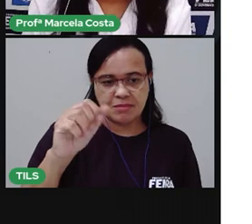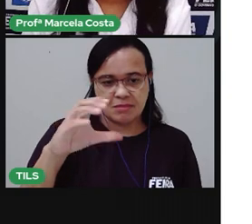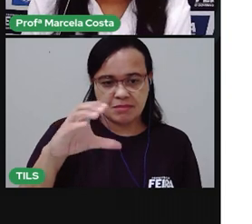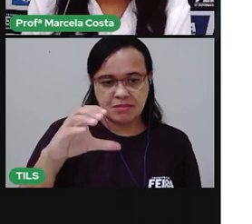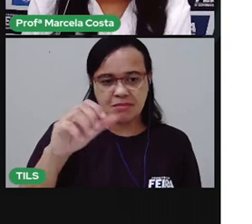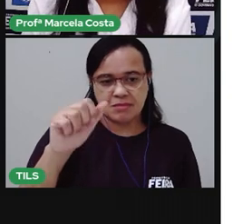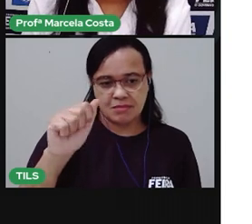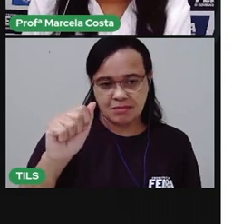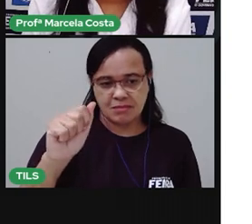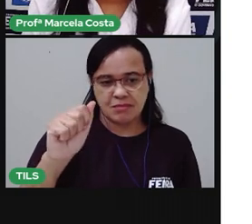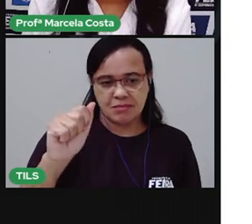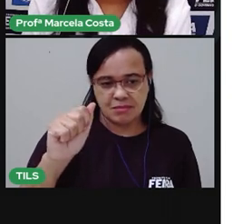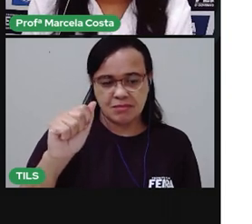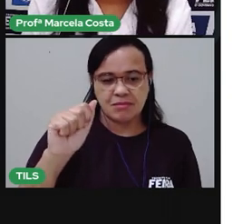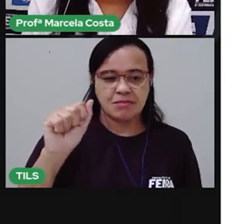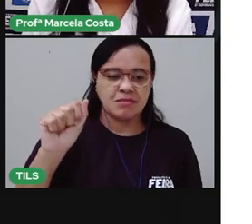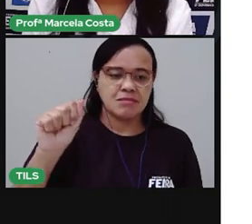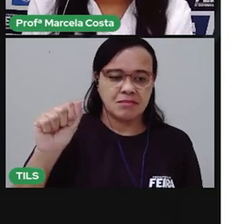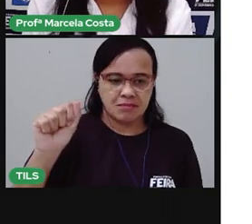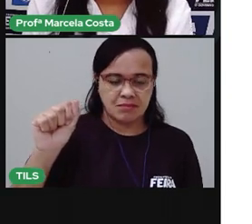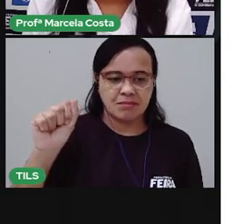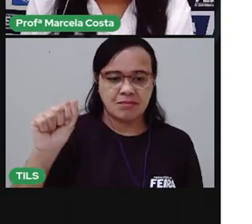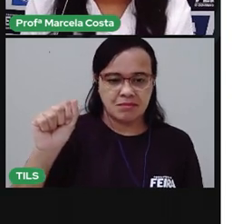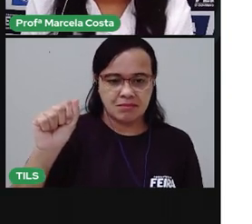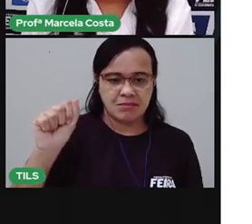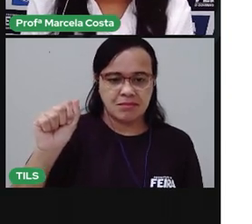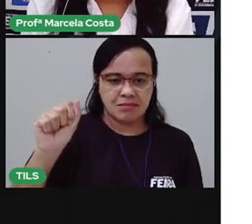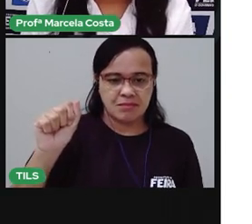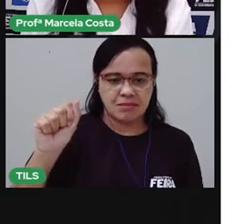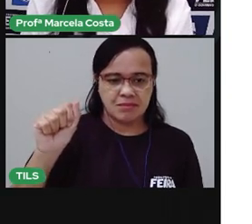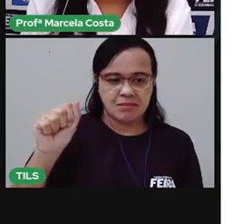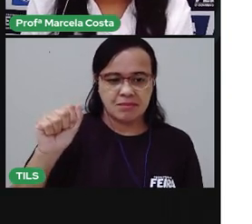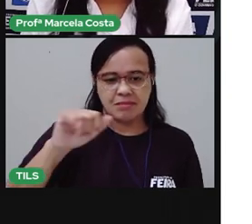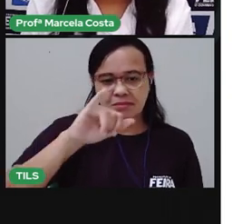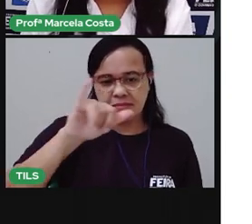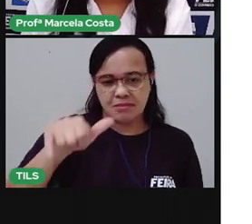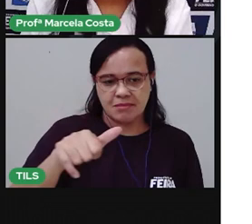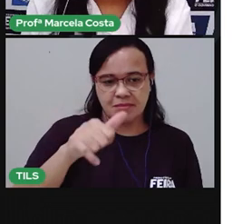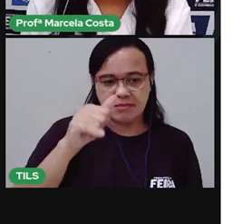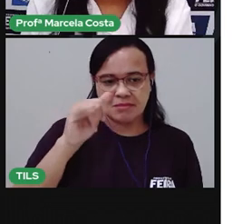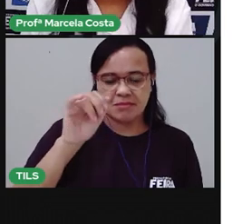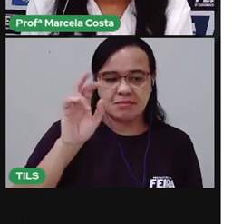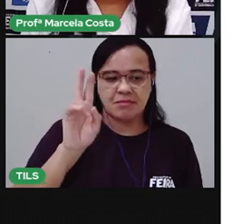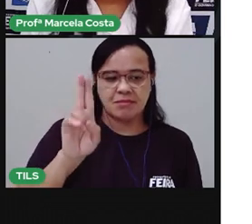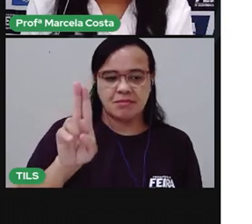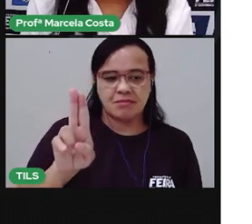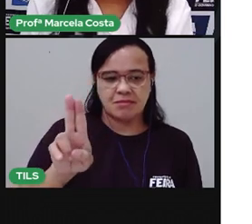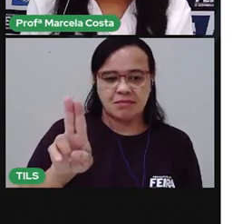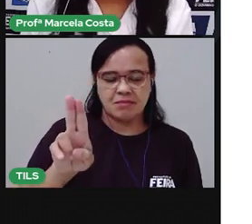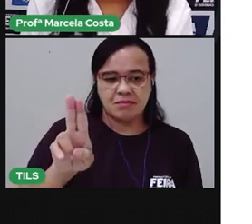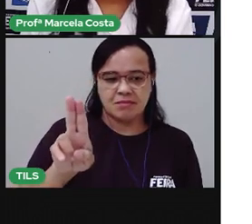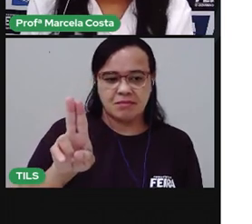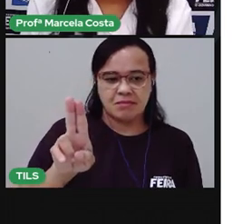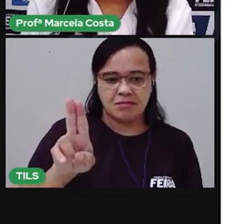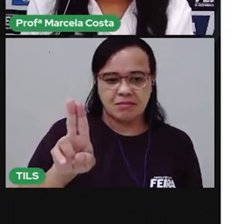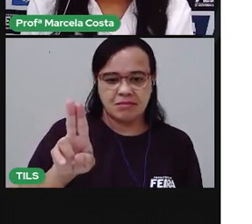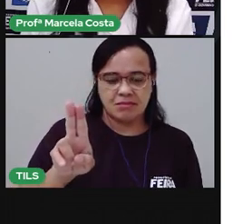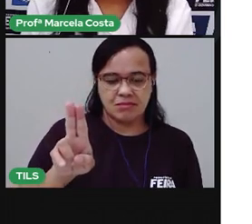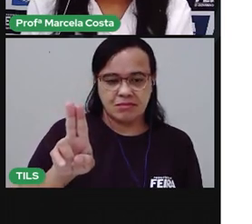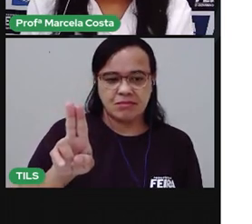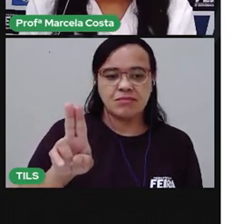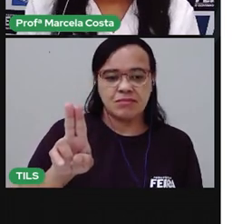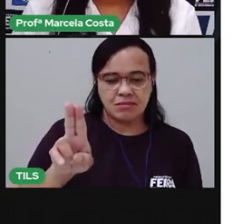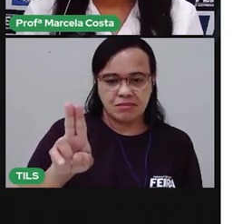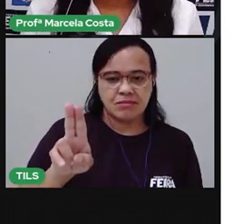letra A cá o J e o